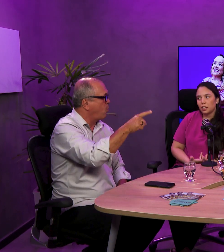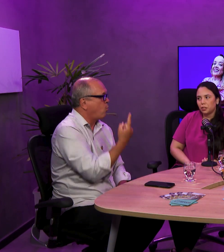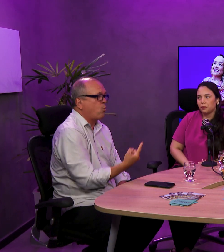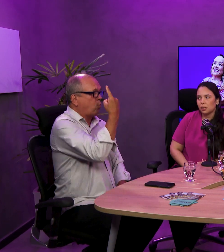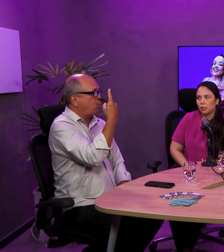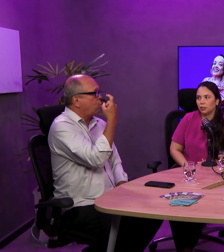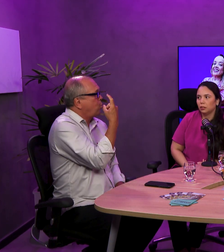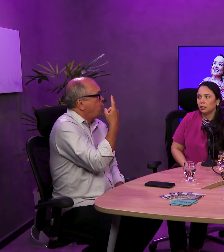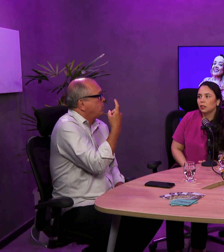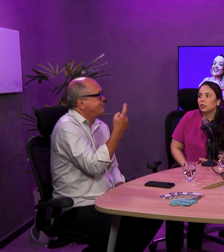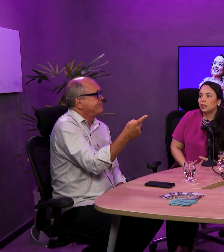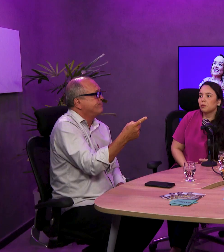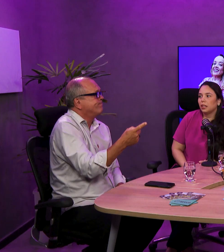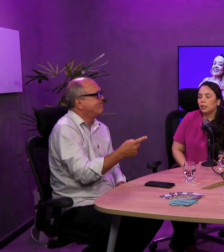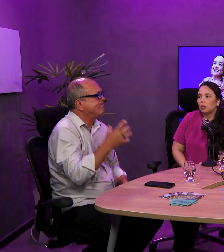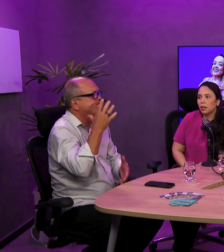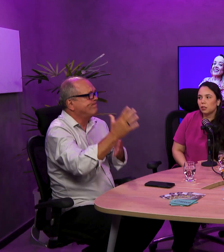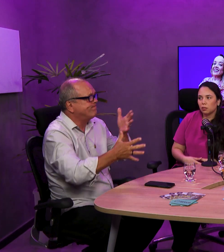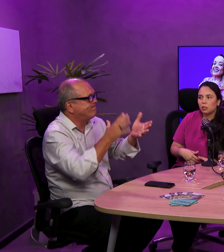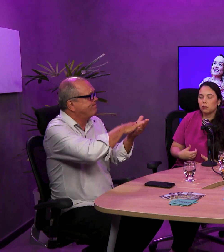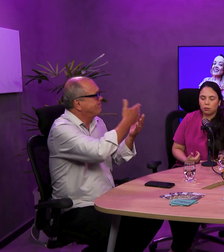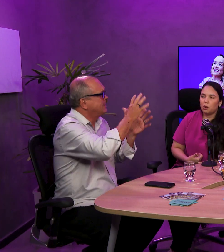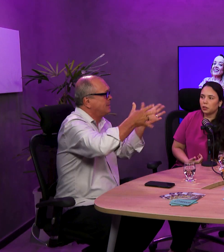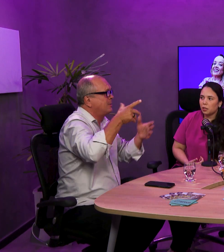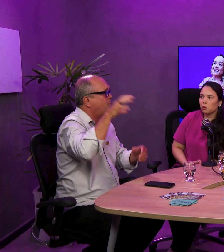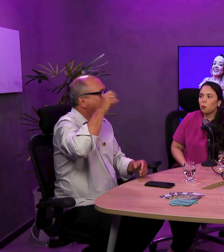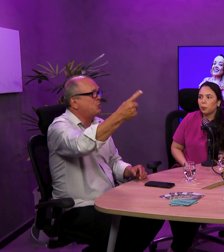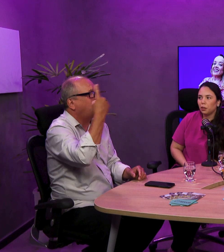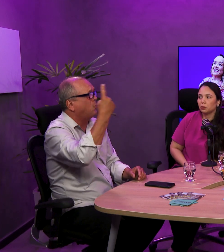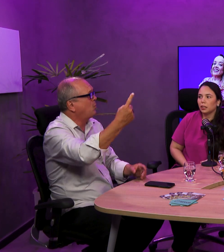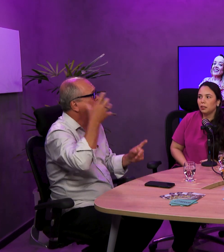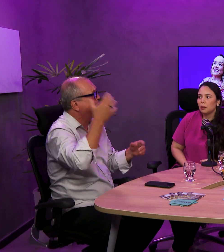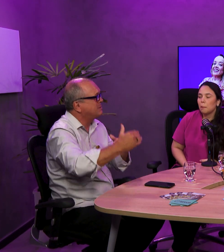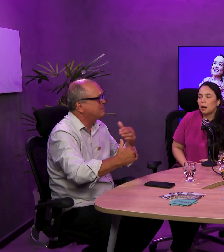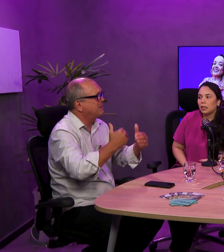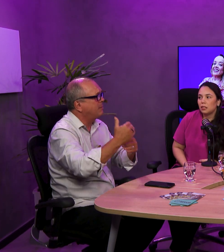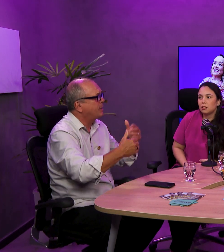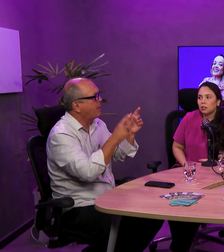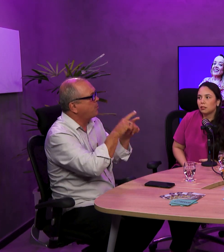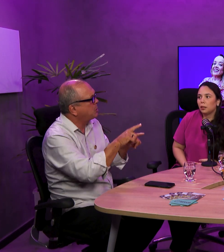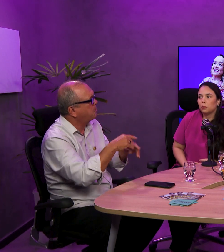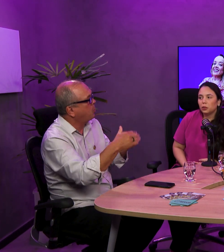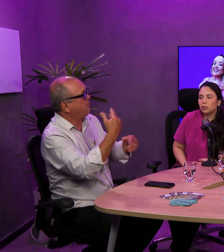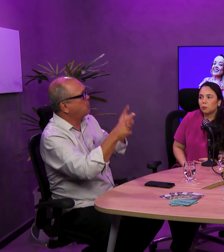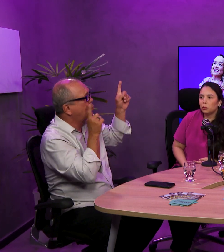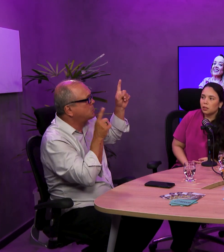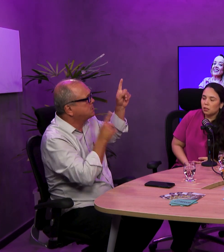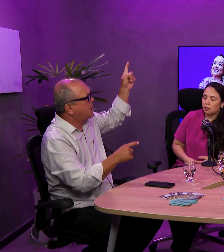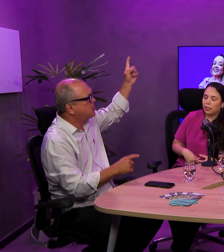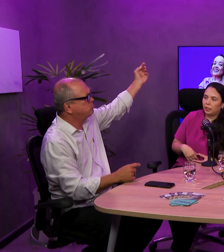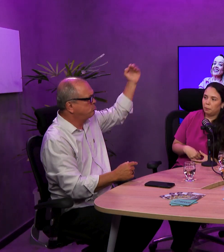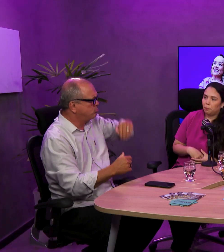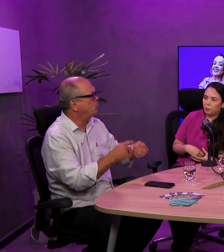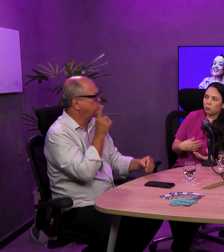mais que a gente fazia. E eu sei que isso não aconteceu só comigo, né? Ainda mas acontece. tem